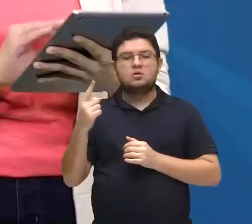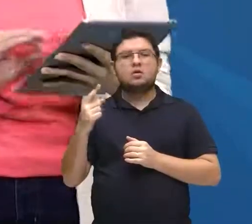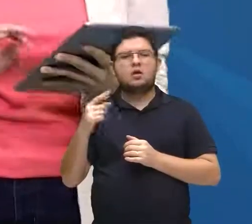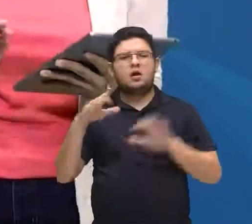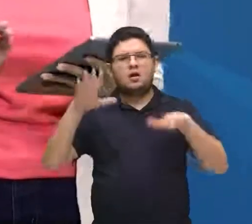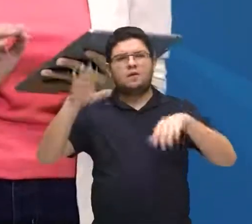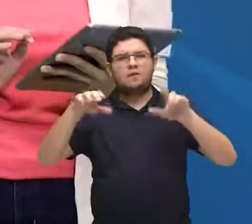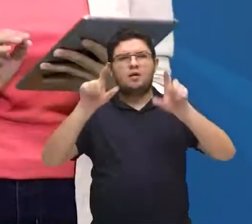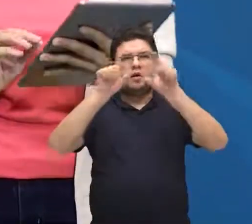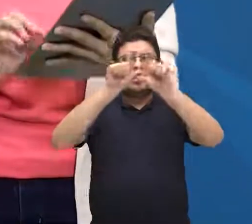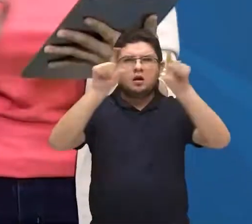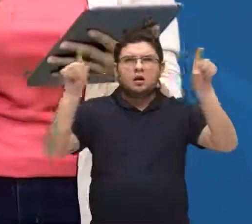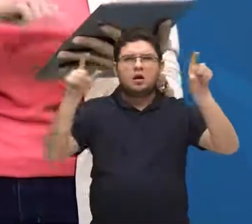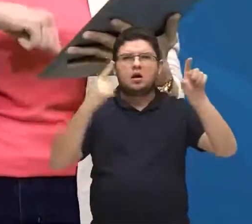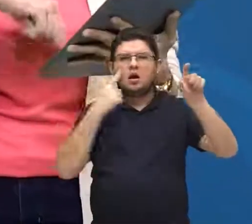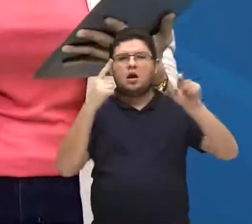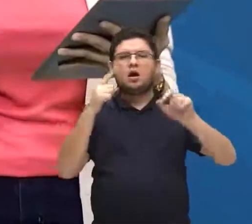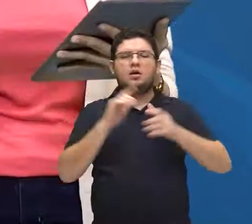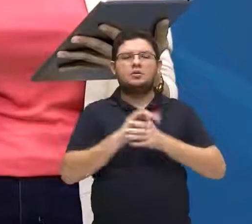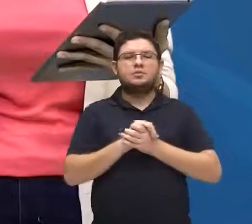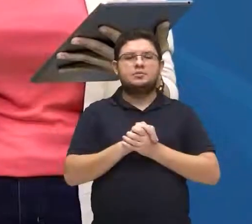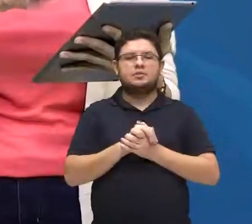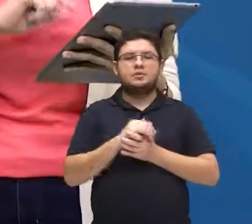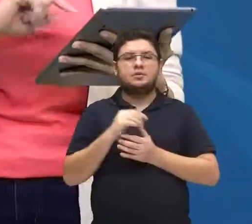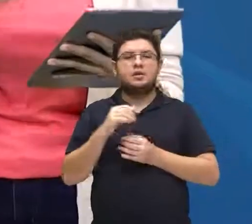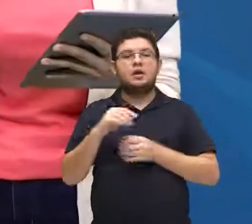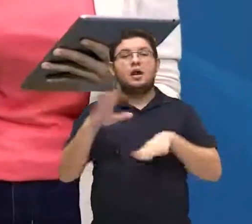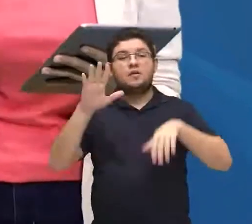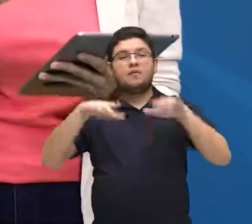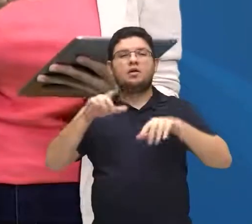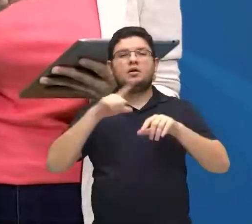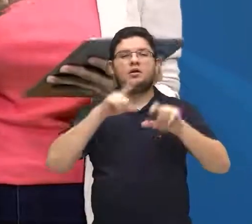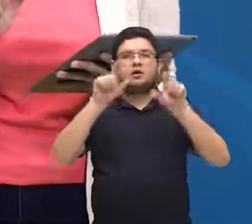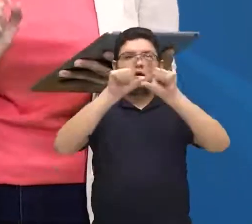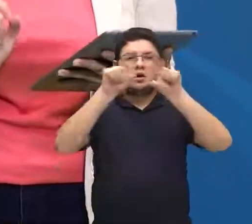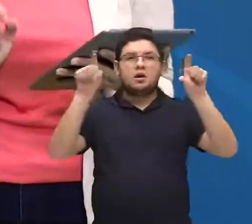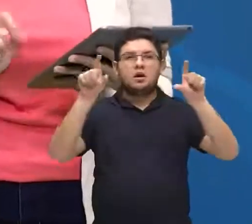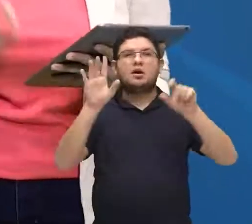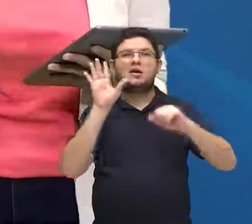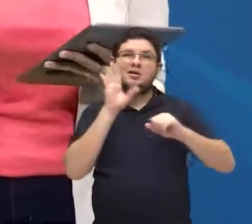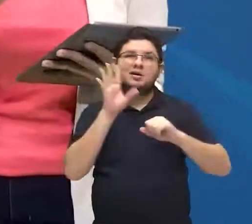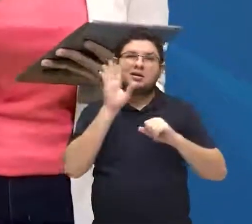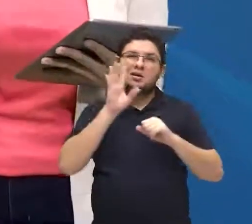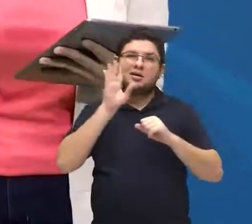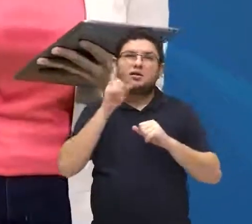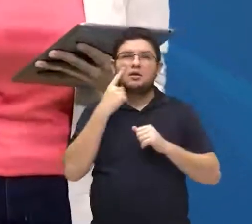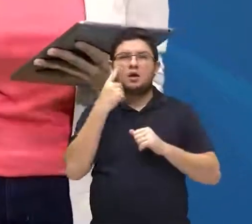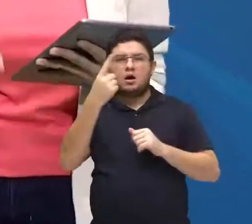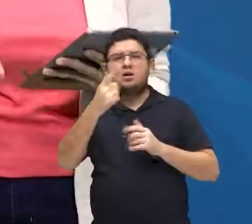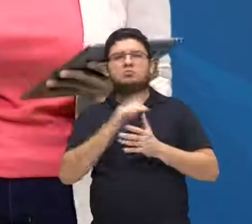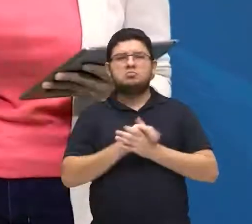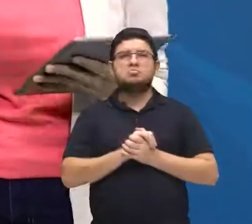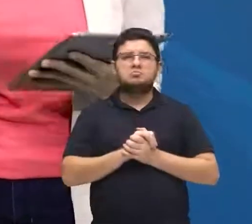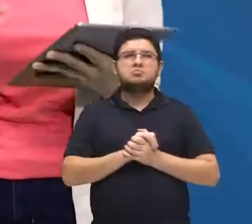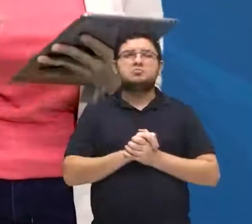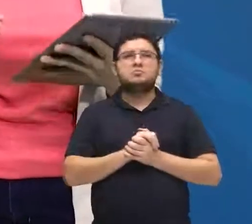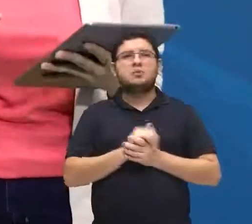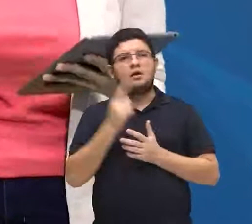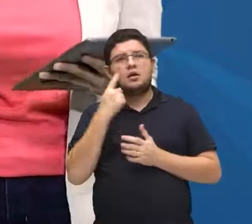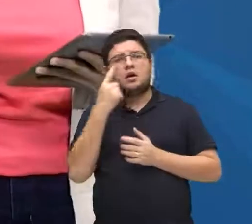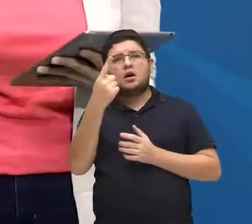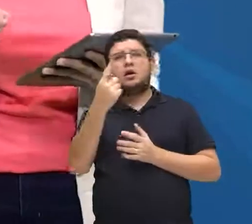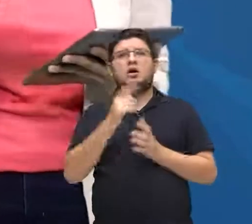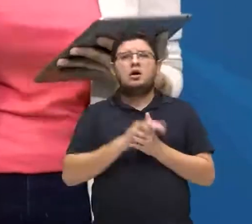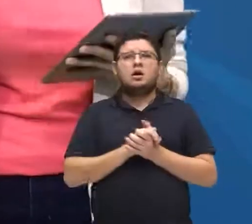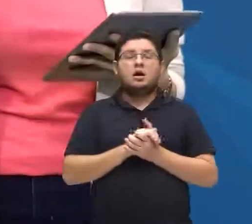uns stories, né, vê, ai que legal, e tem aquele arrasta pra cima, ou então vê aquele postzinho assim, confira isso, normalmente sobre fofocas e